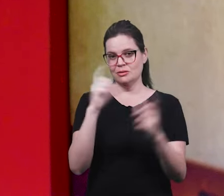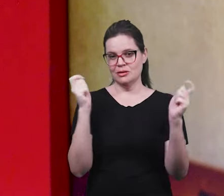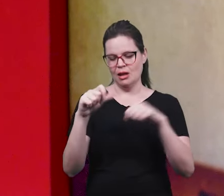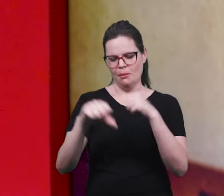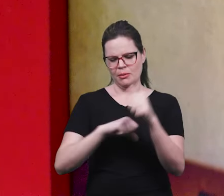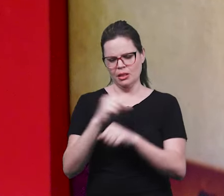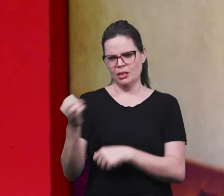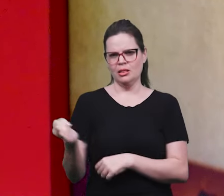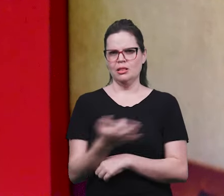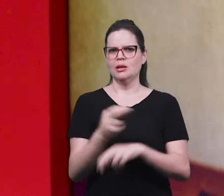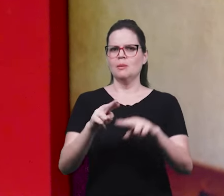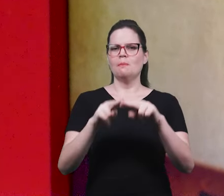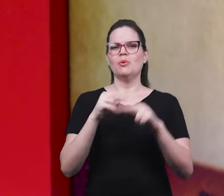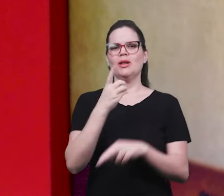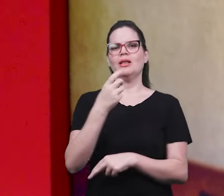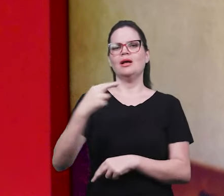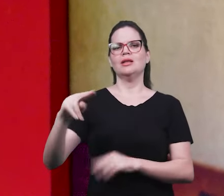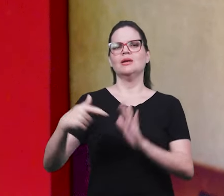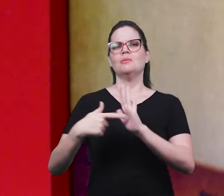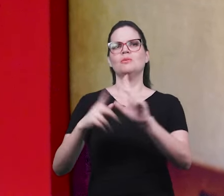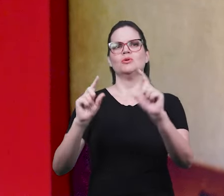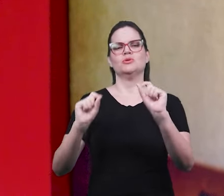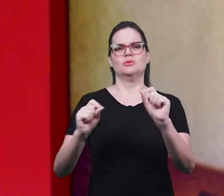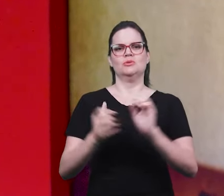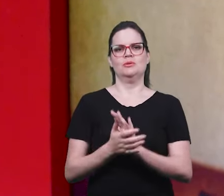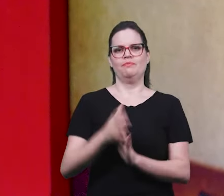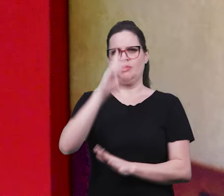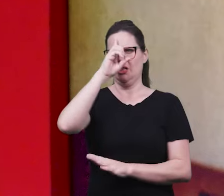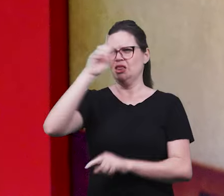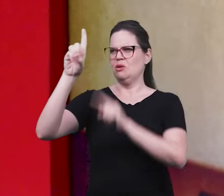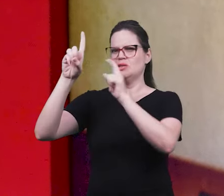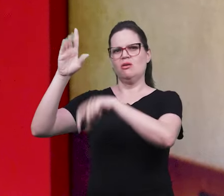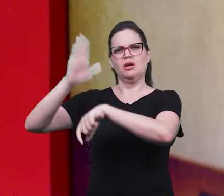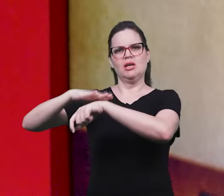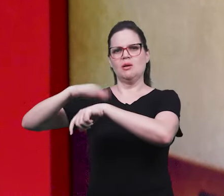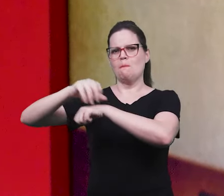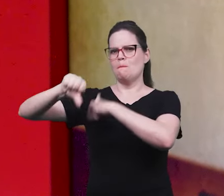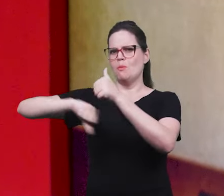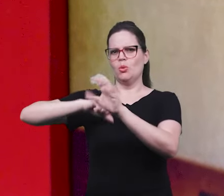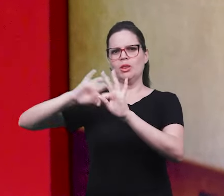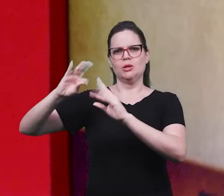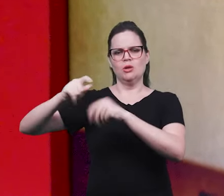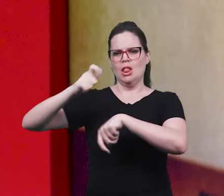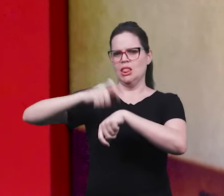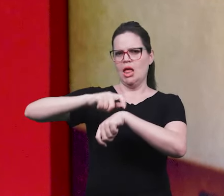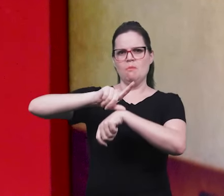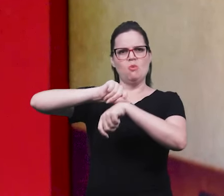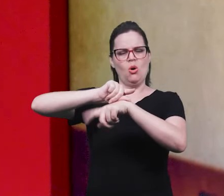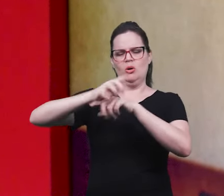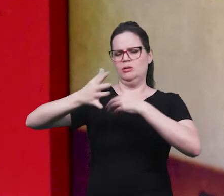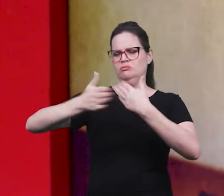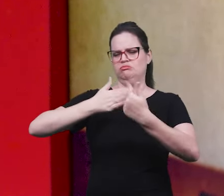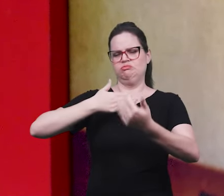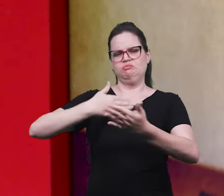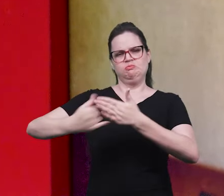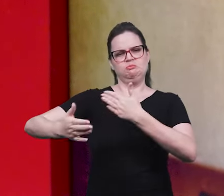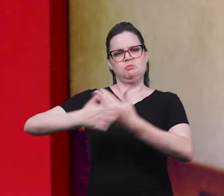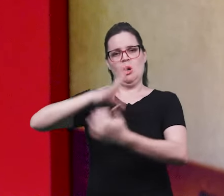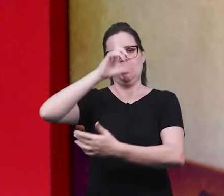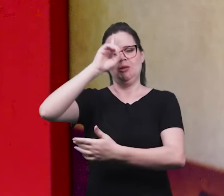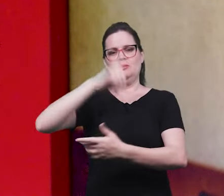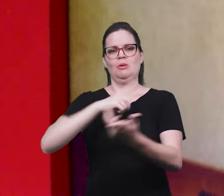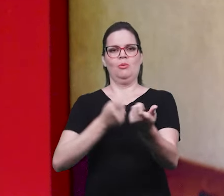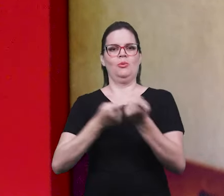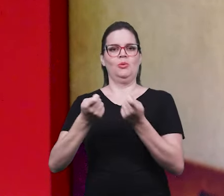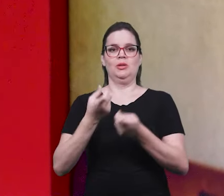É por isso que Daniel, ela diz, ei, é o que muda os tempos e as horas, né? Deus pode mudar tudo. Então, quando você conhece